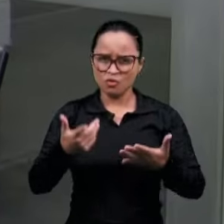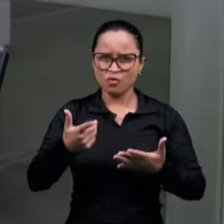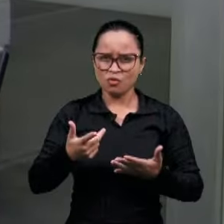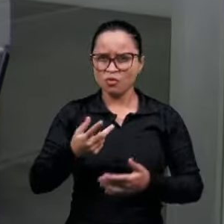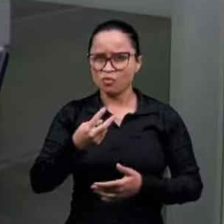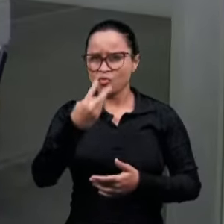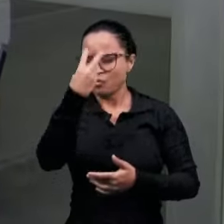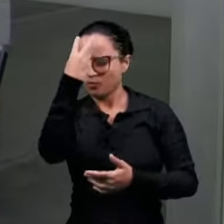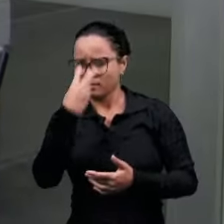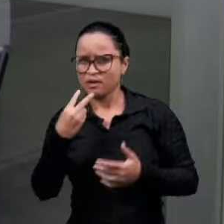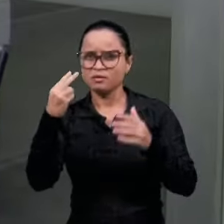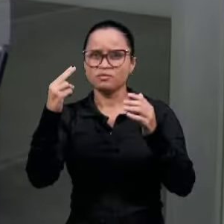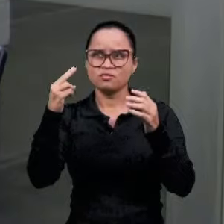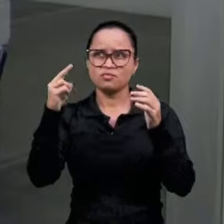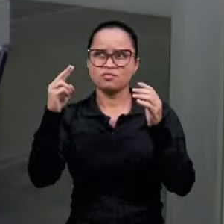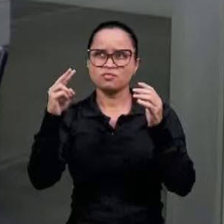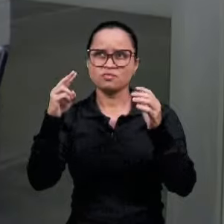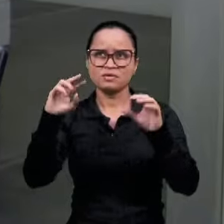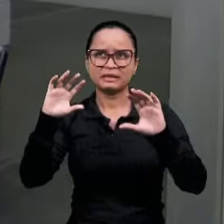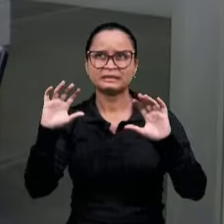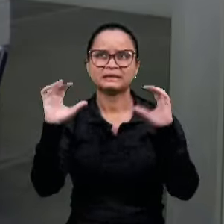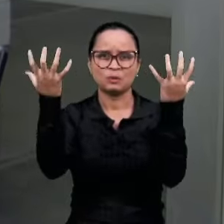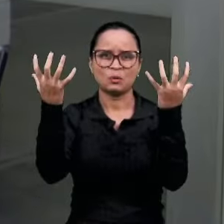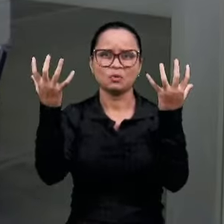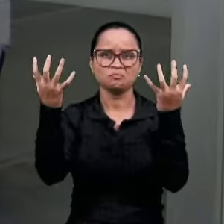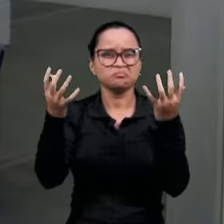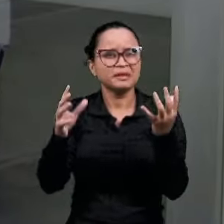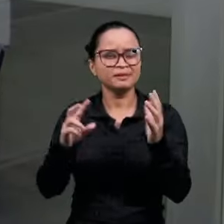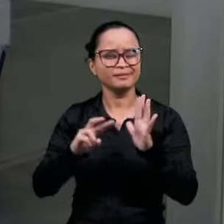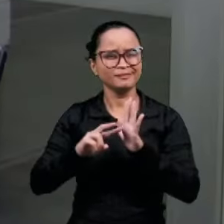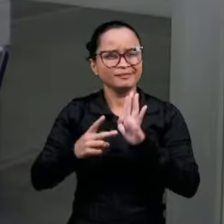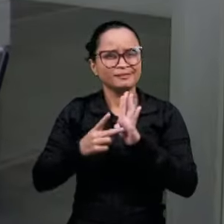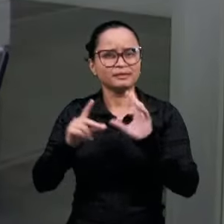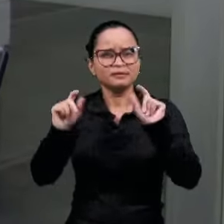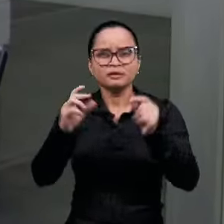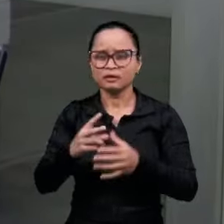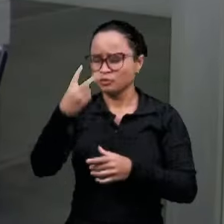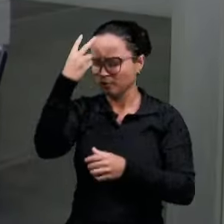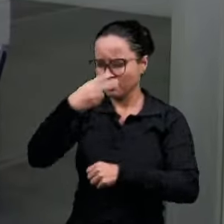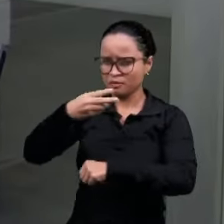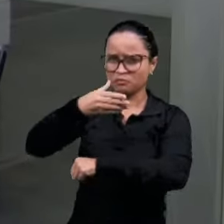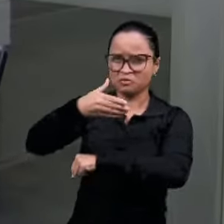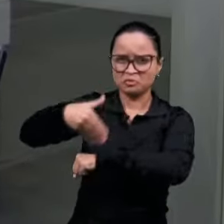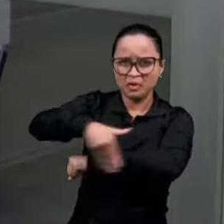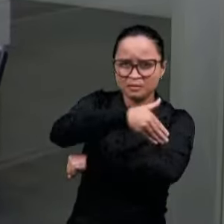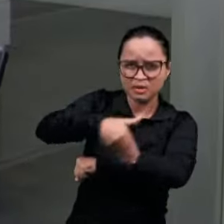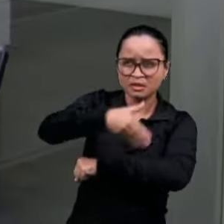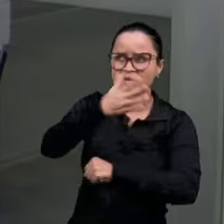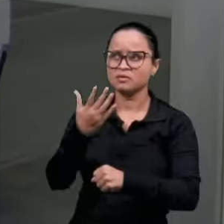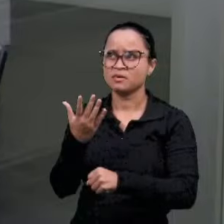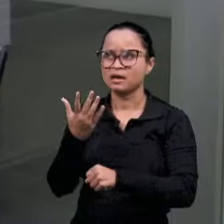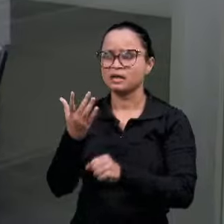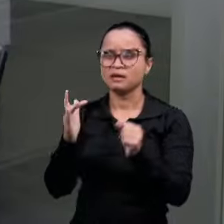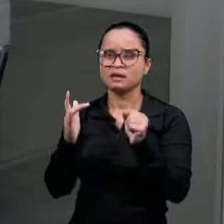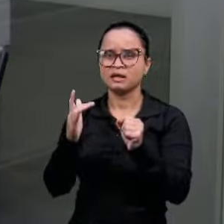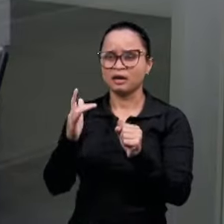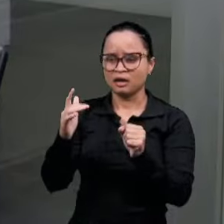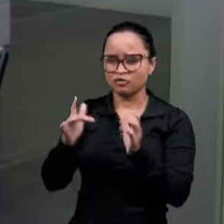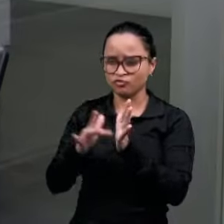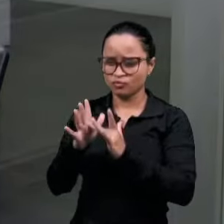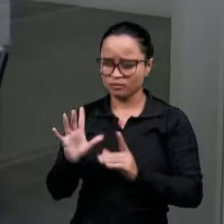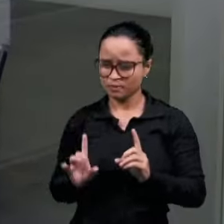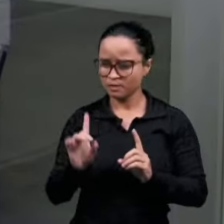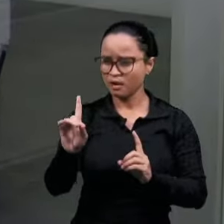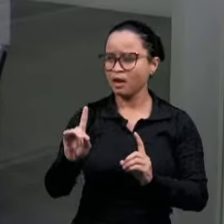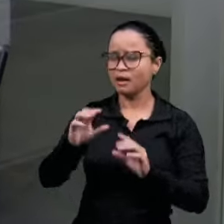a ver com crianças, né? Afinal de contas, o cego à beira do caminho, Jesus ia passando e ele grita, Jesus, filho